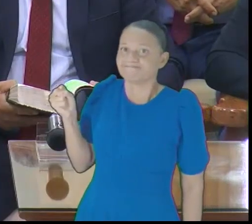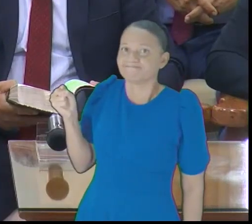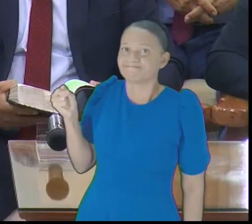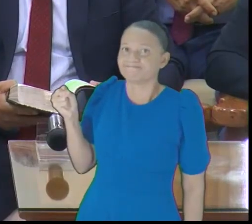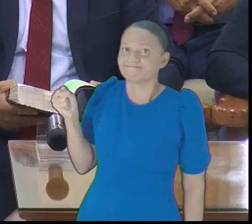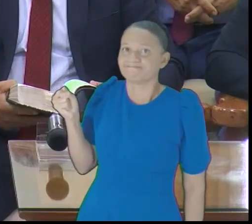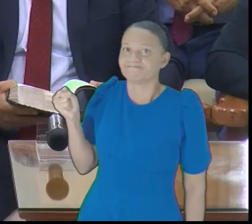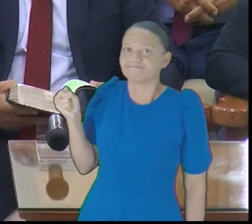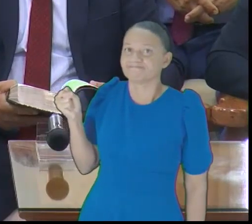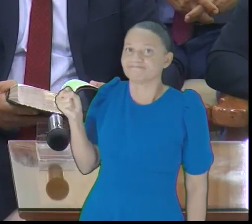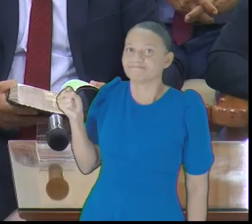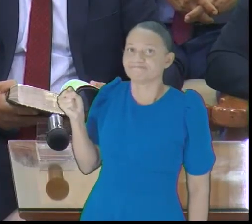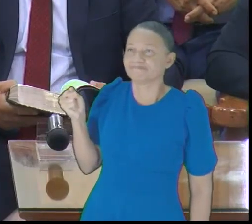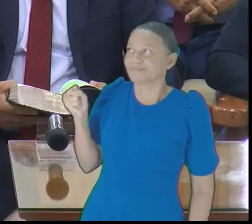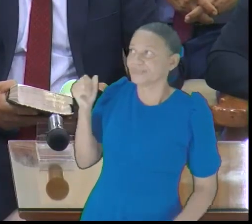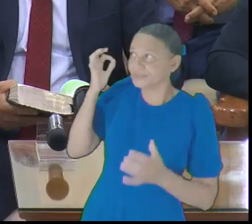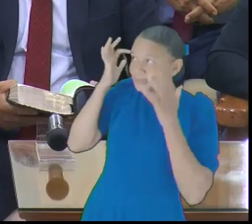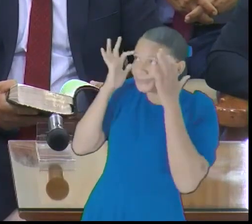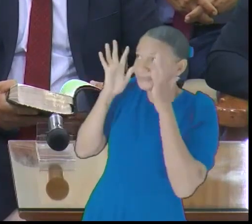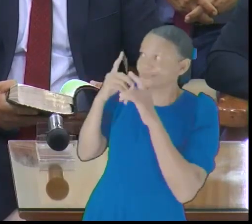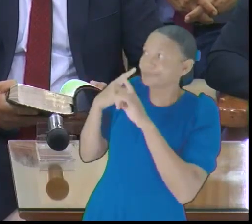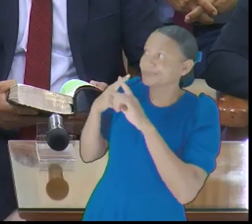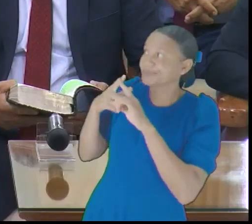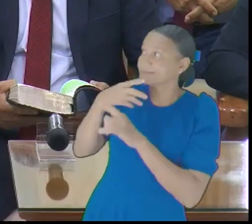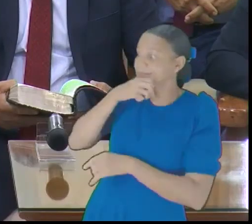Não sei porque meu pai veio por aqui.